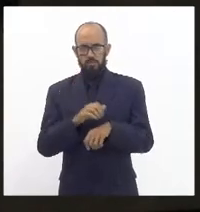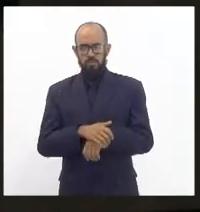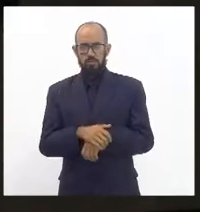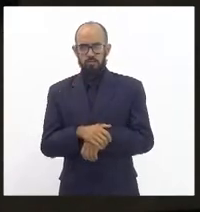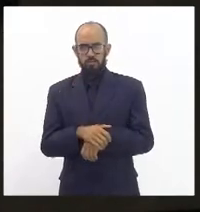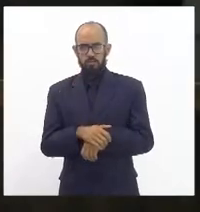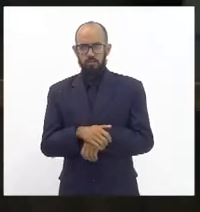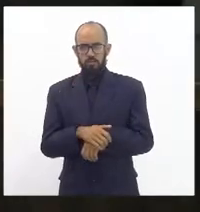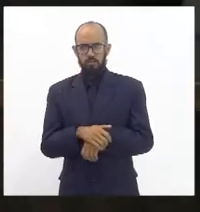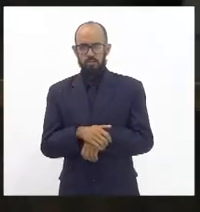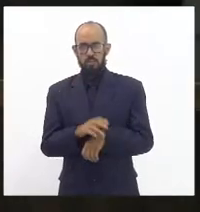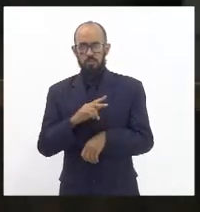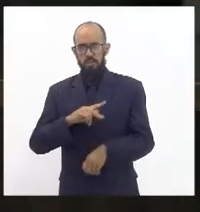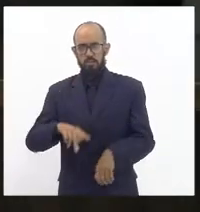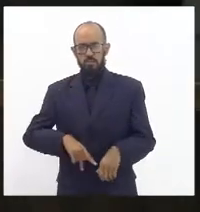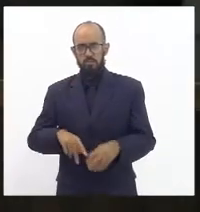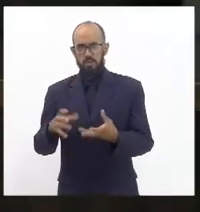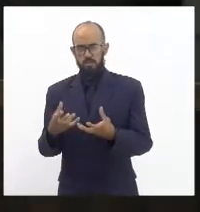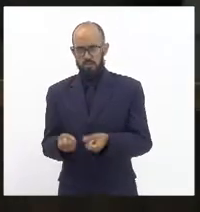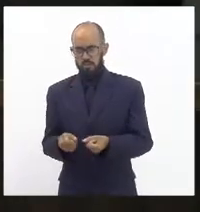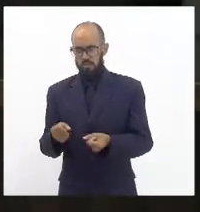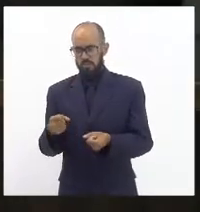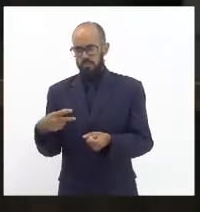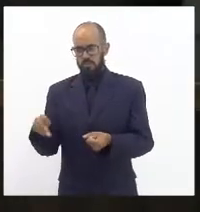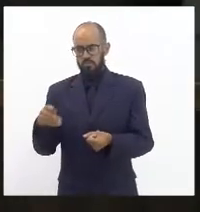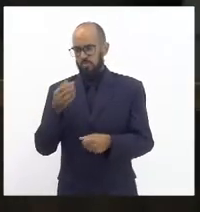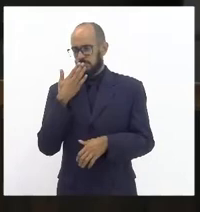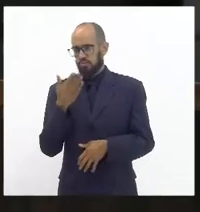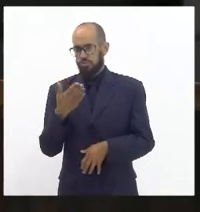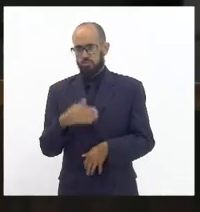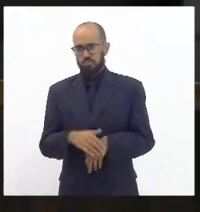de albere onde vossa excelência